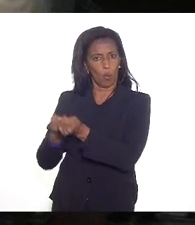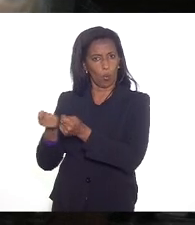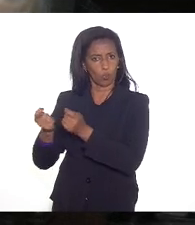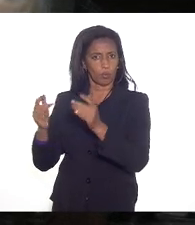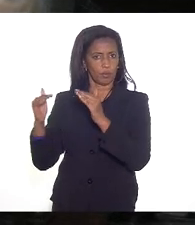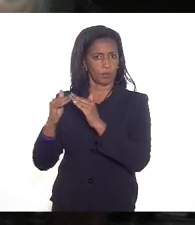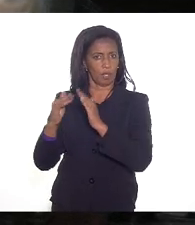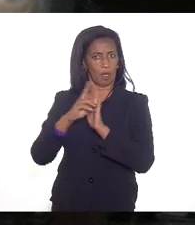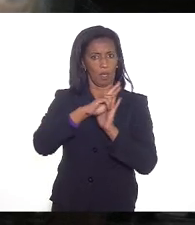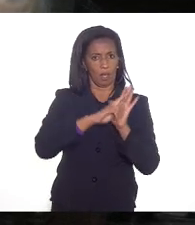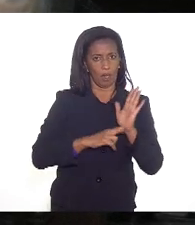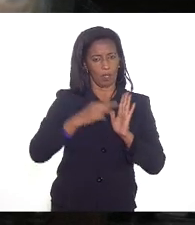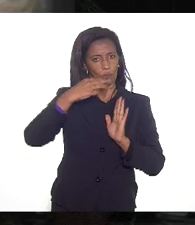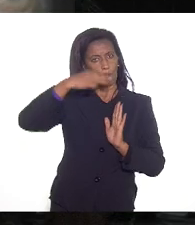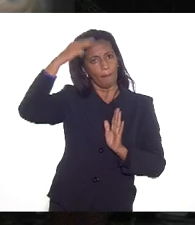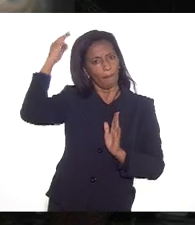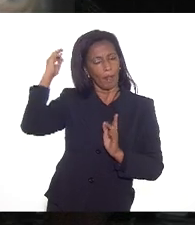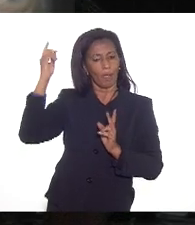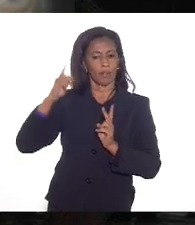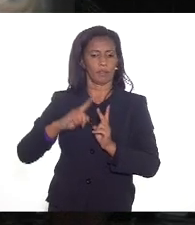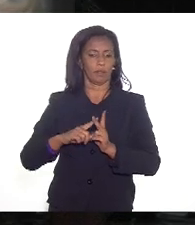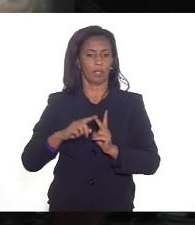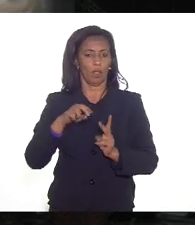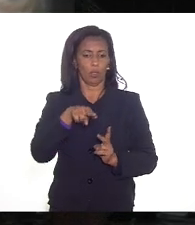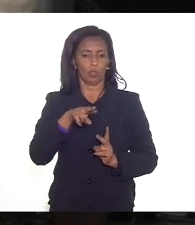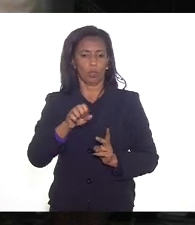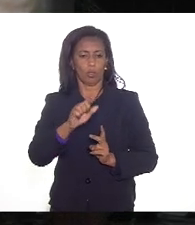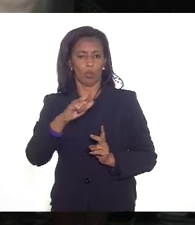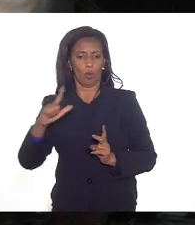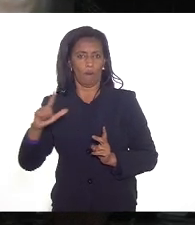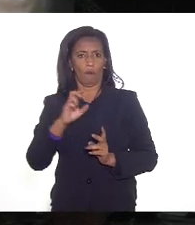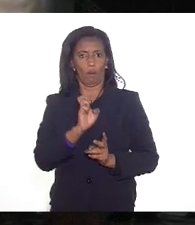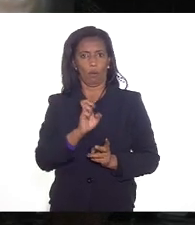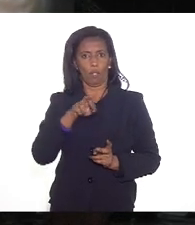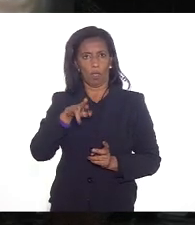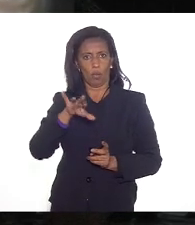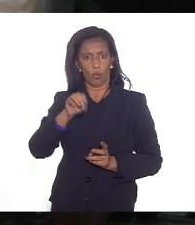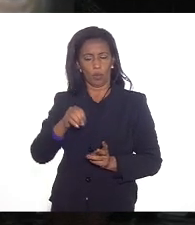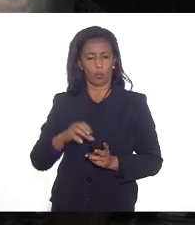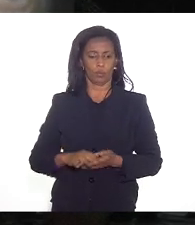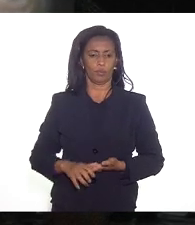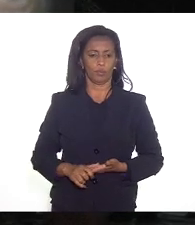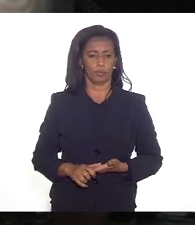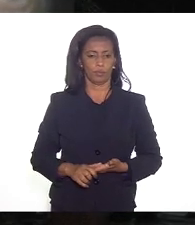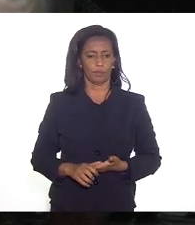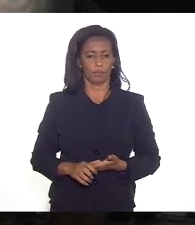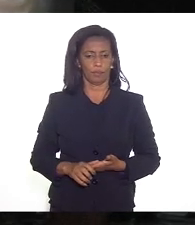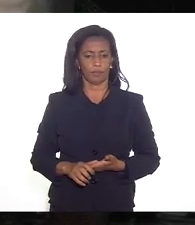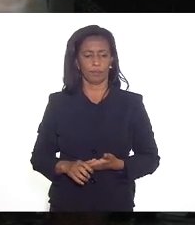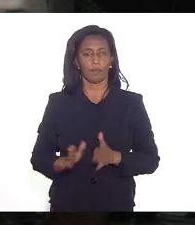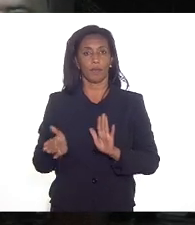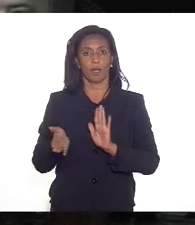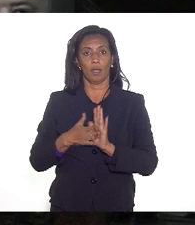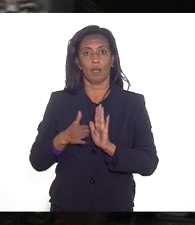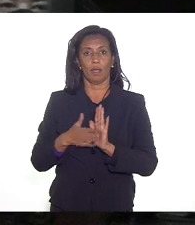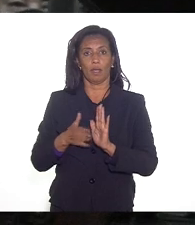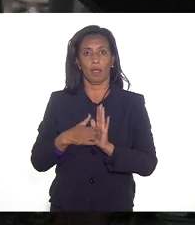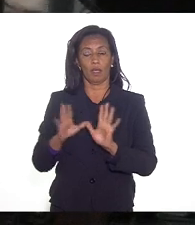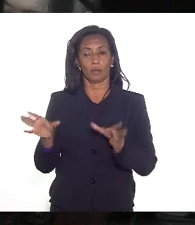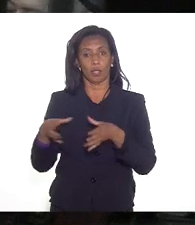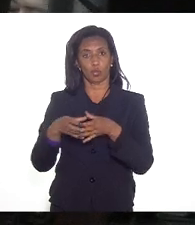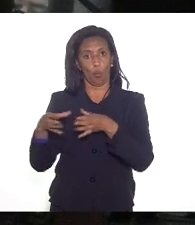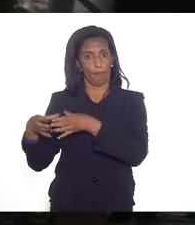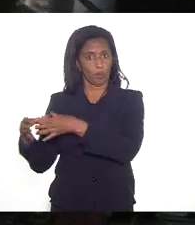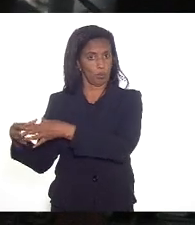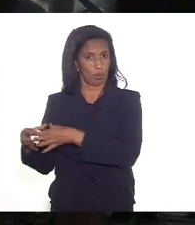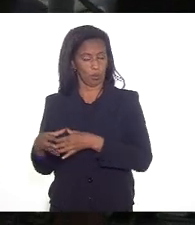favorável ela projetado Márcio Pacheco maior de Carvalho Eurico Júnior nos Paulo e mais Pacífico vendendo o de pareceres das